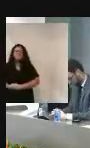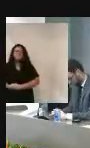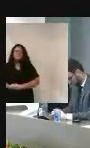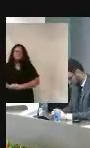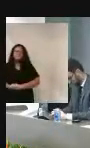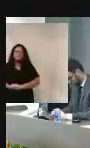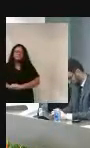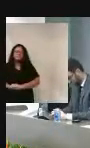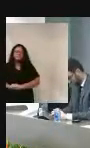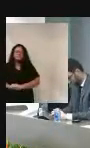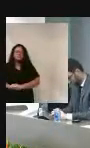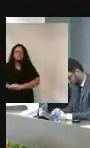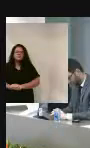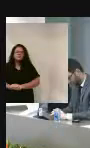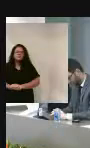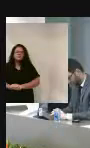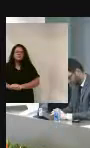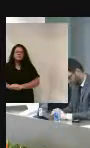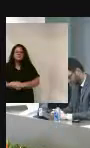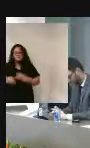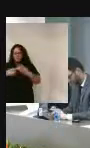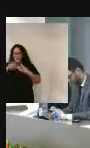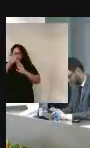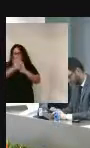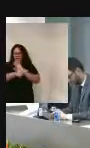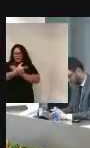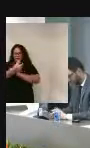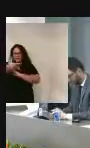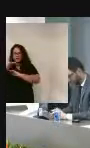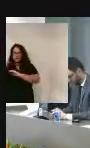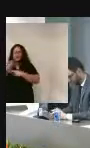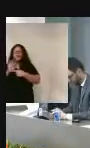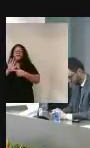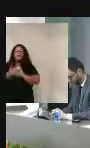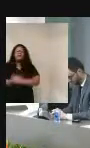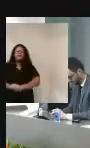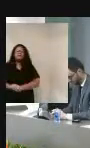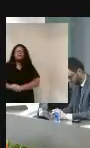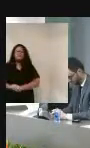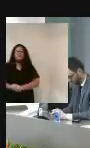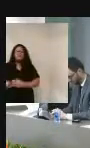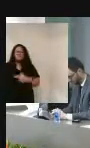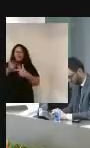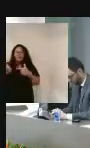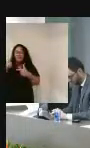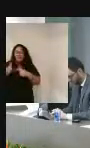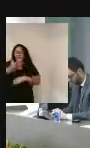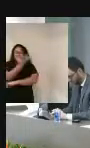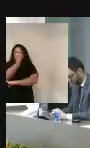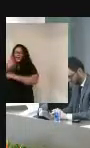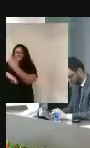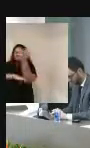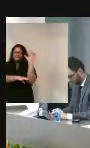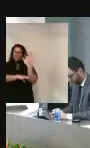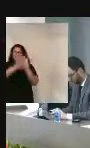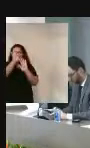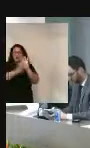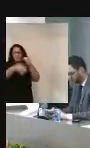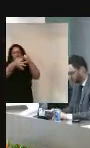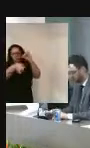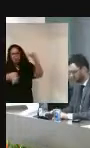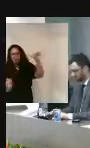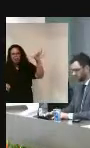de 2022, mostrando os impactos ambientais. É um artigo muito extenso, então não vou falar sobre ele aqui, porque